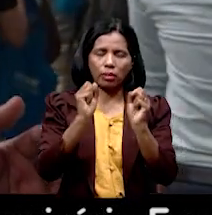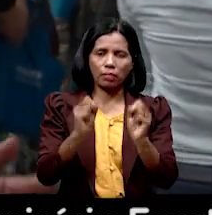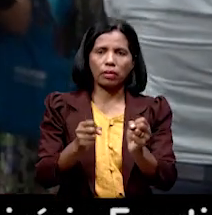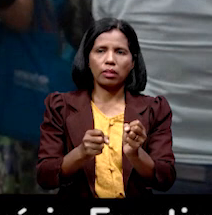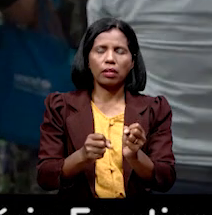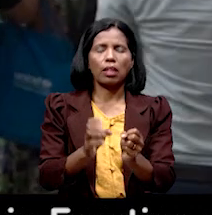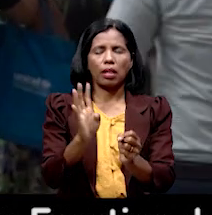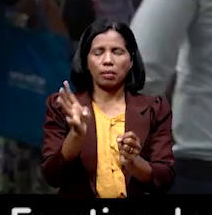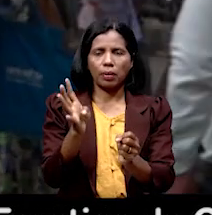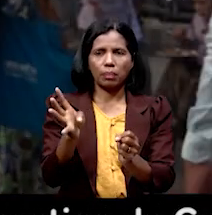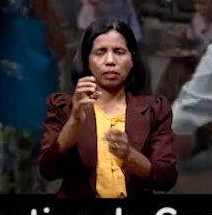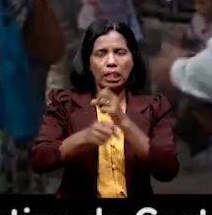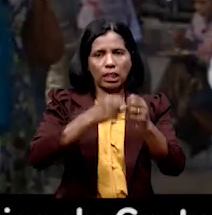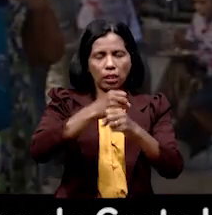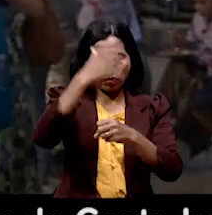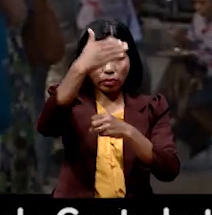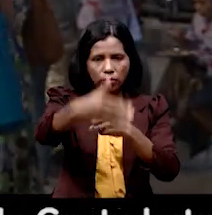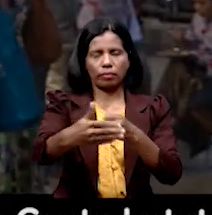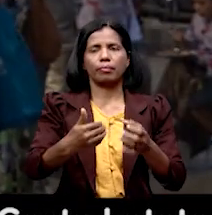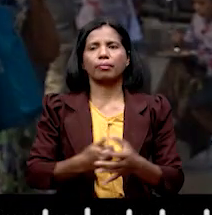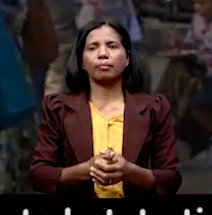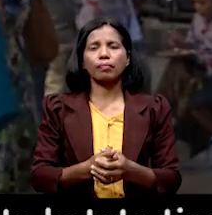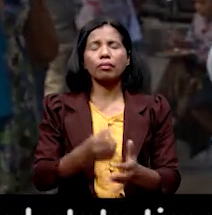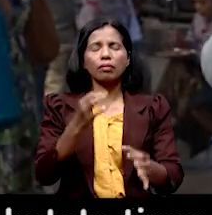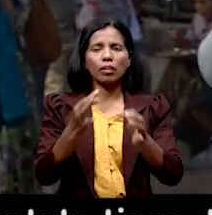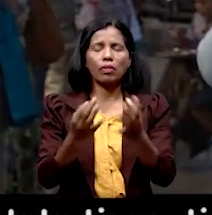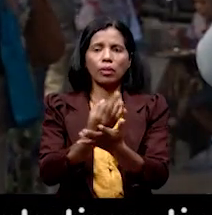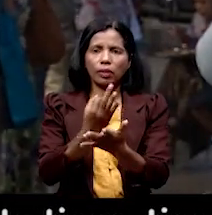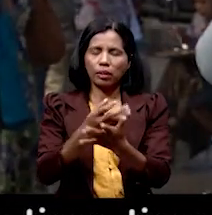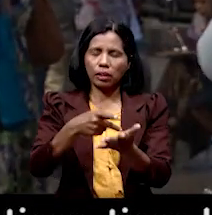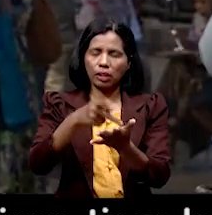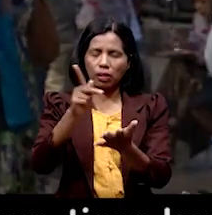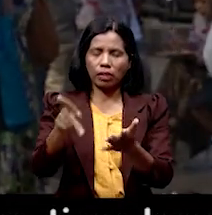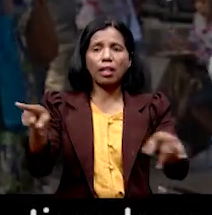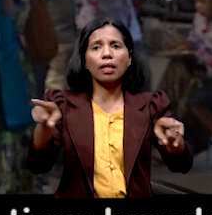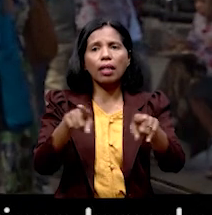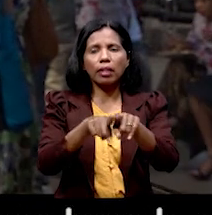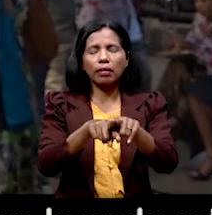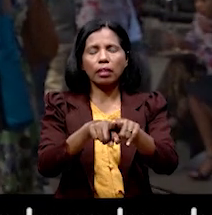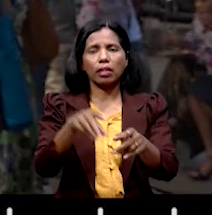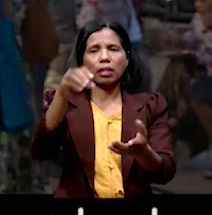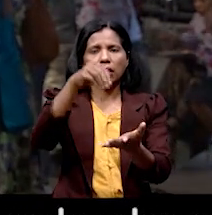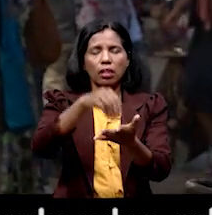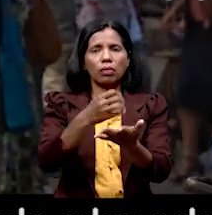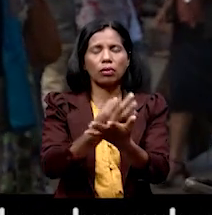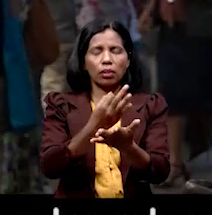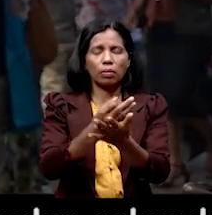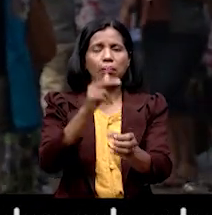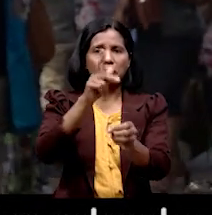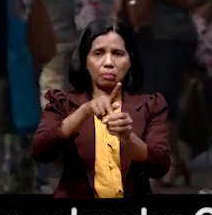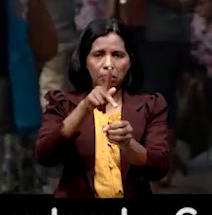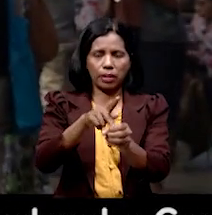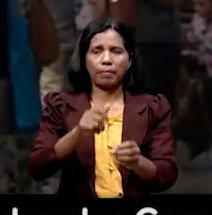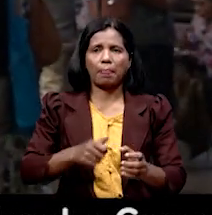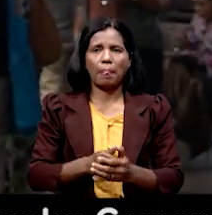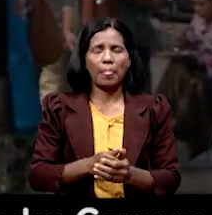anos tanto significa se nia funa ne ki compara ho, por exemplo, o retorno a investimento se fundo minerai. Retorno a investimento